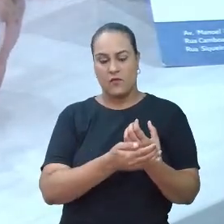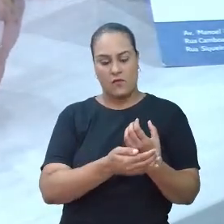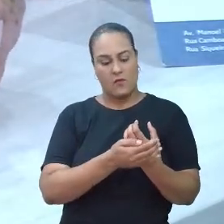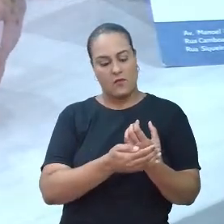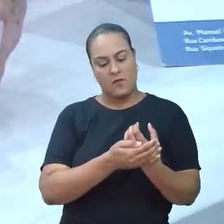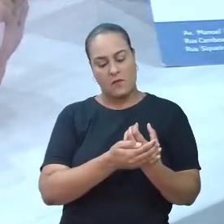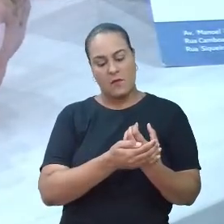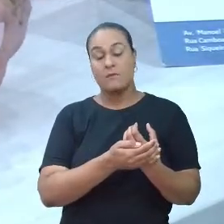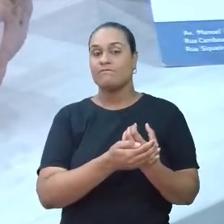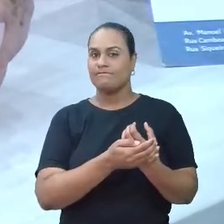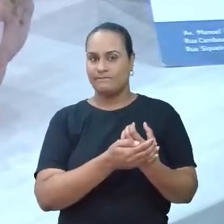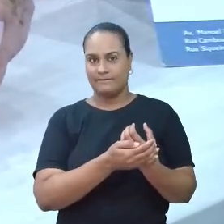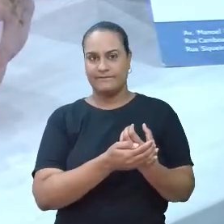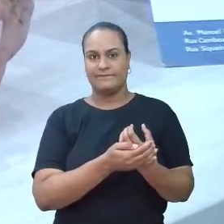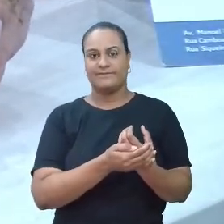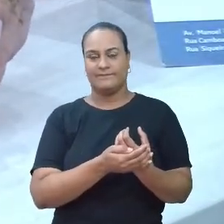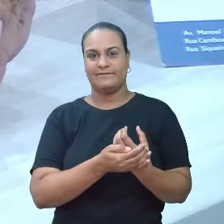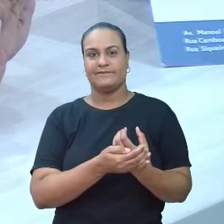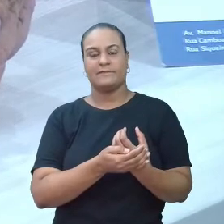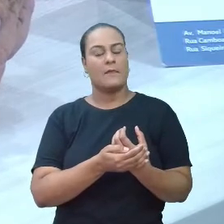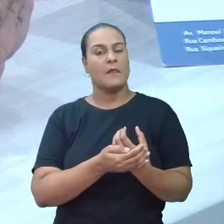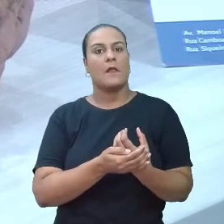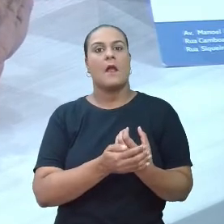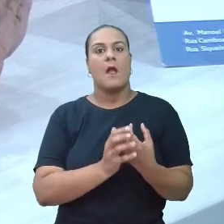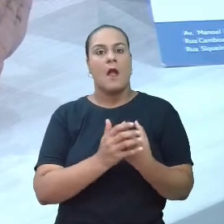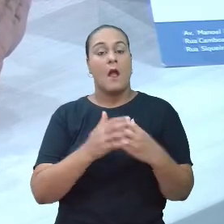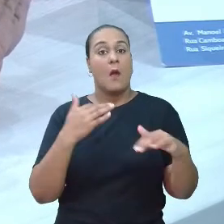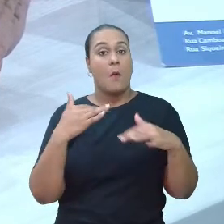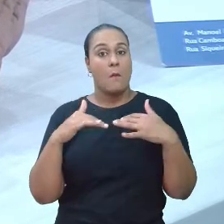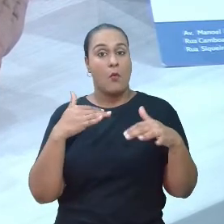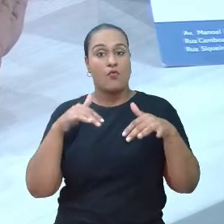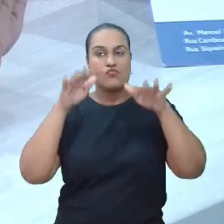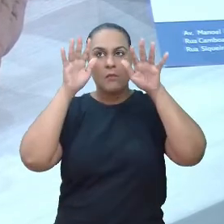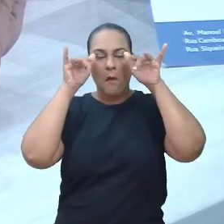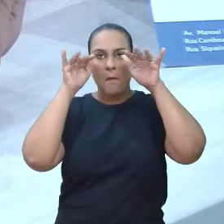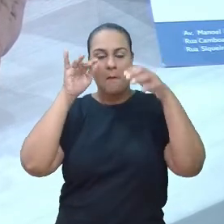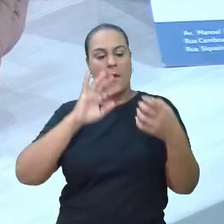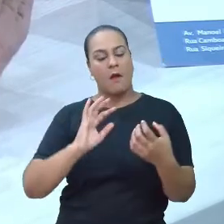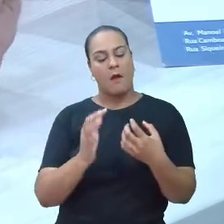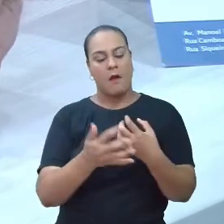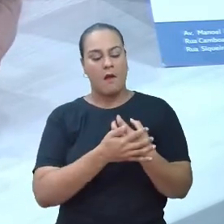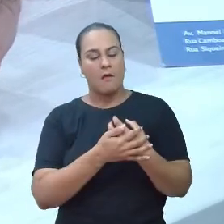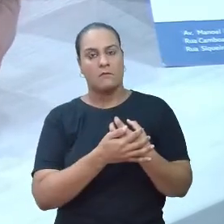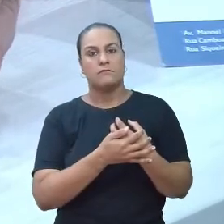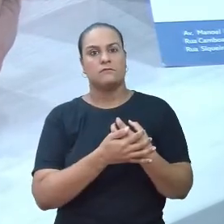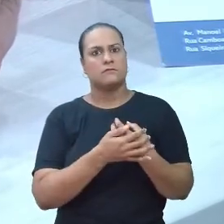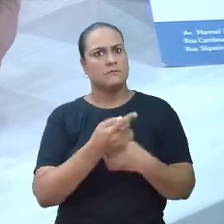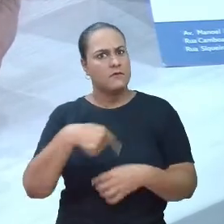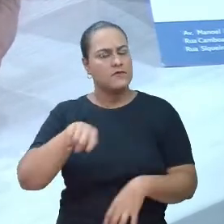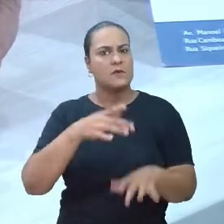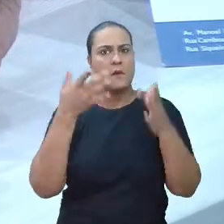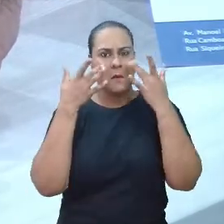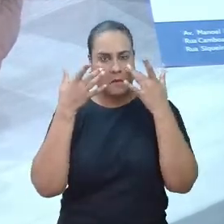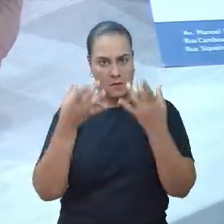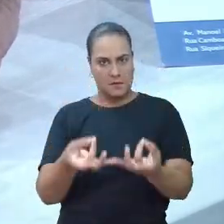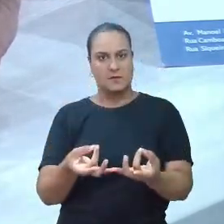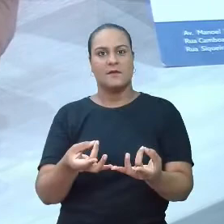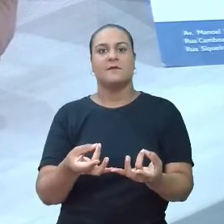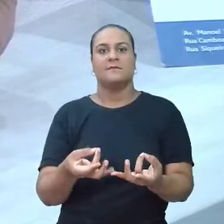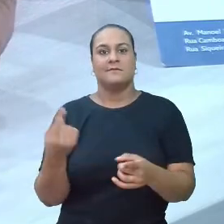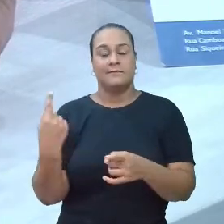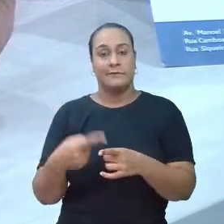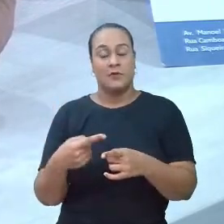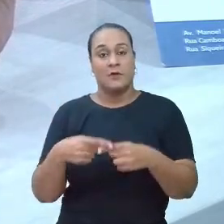aqui. A partir de músculos ciliares que vão segurar. Quero que vocês prestem bastante atenção, que eu